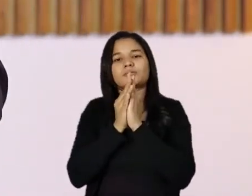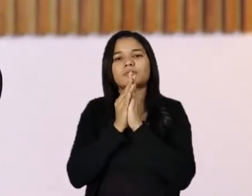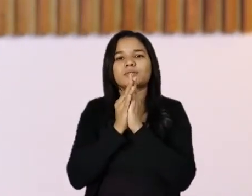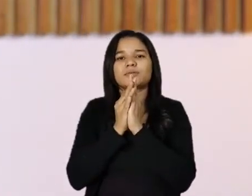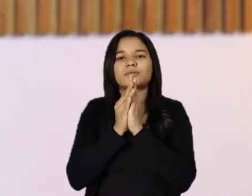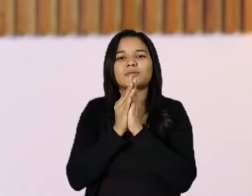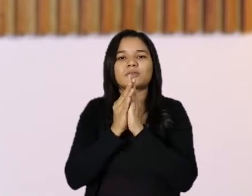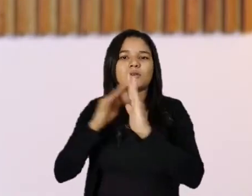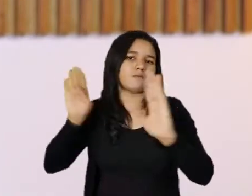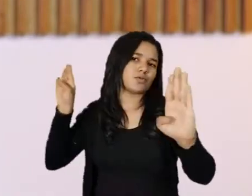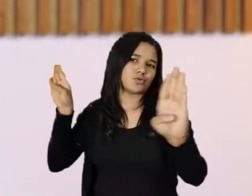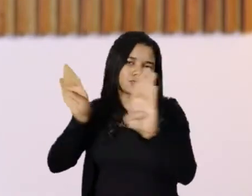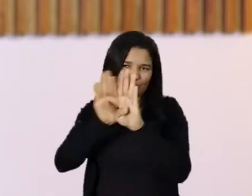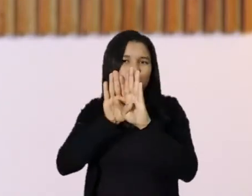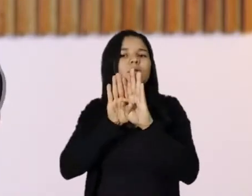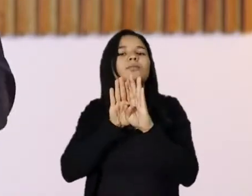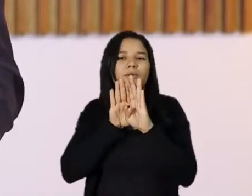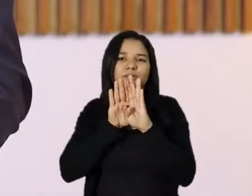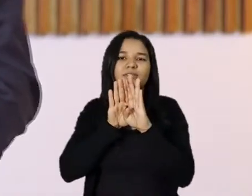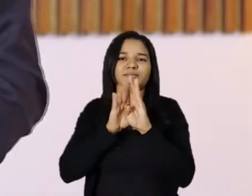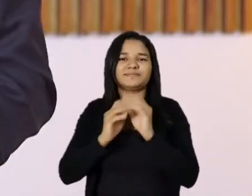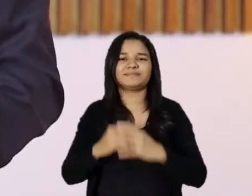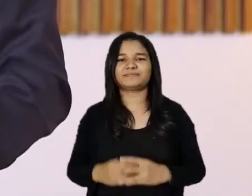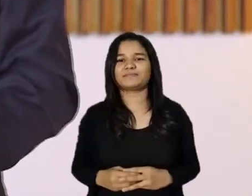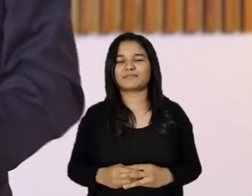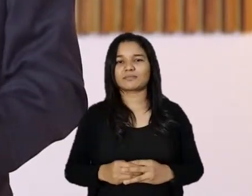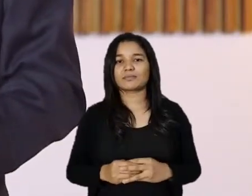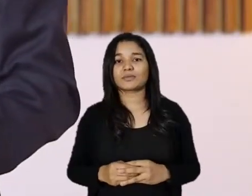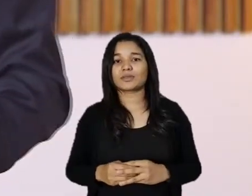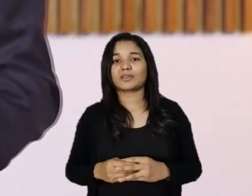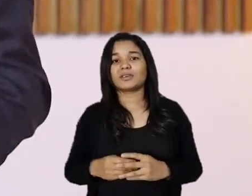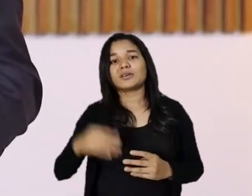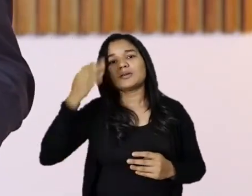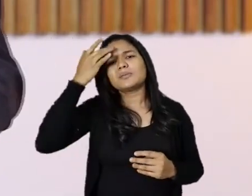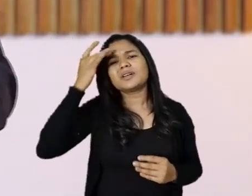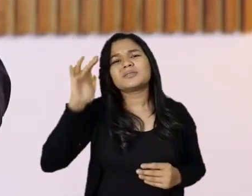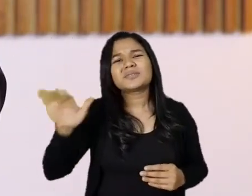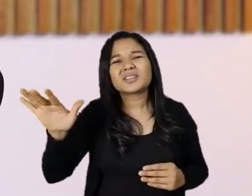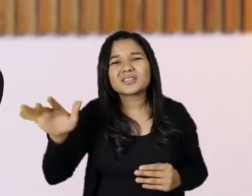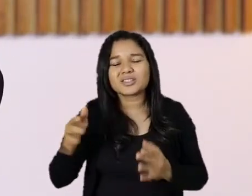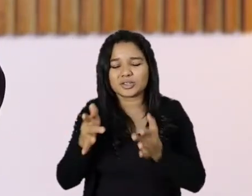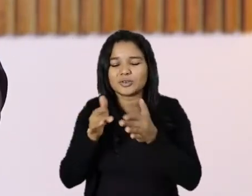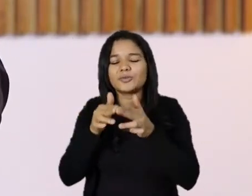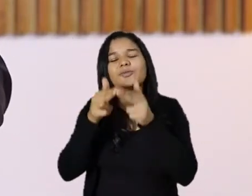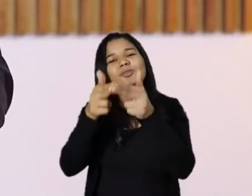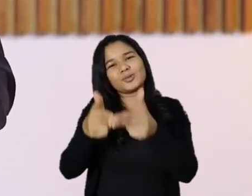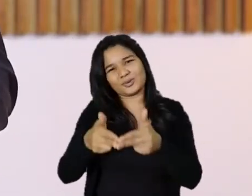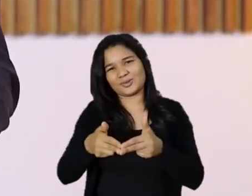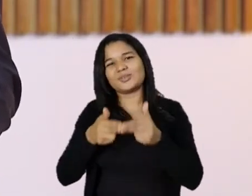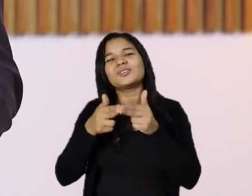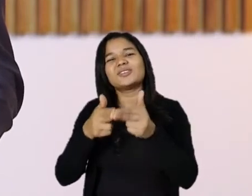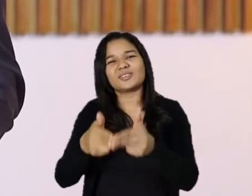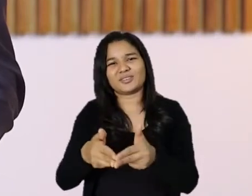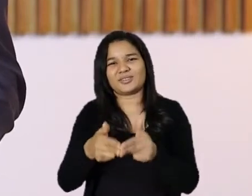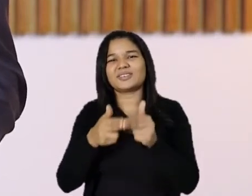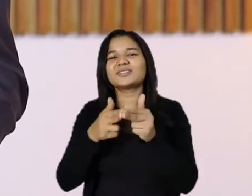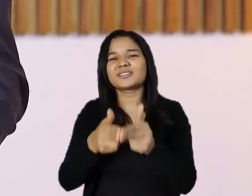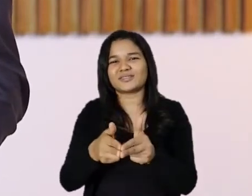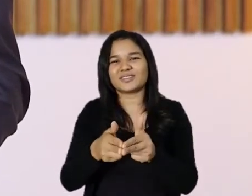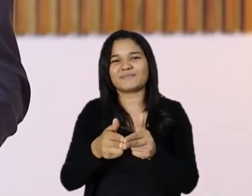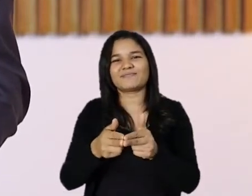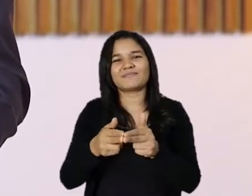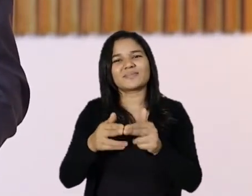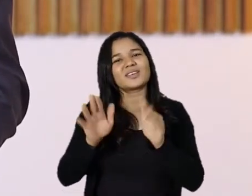pessoas escarneciam do lado de fora, Noé estava lá, esperando o momento de Deus cumprir aquilo que ele tinha falado. No